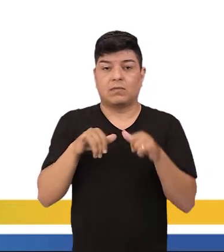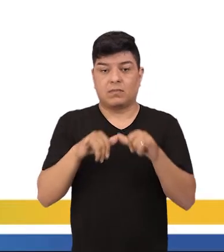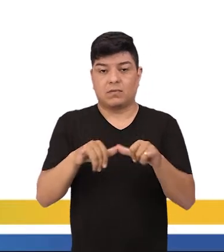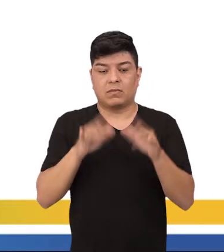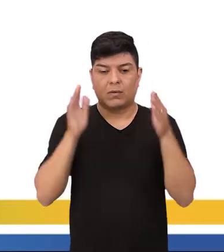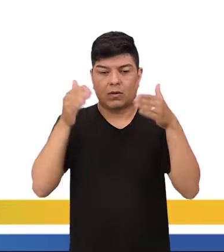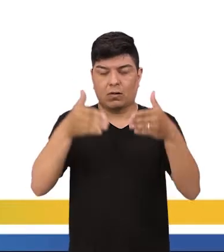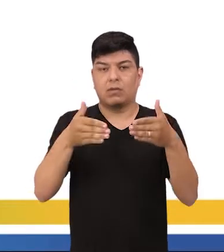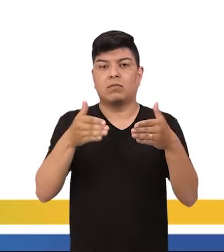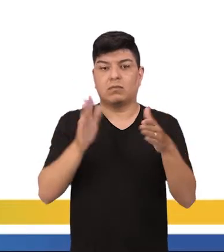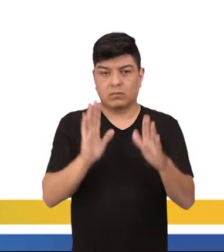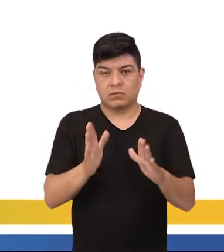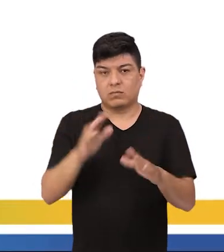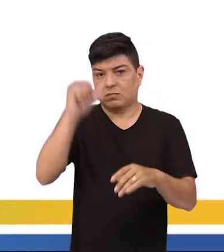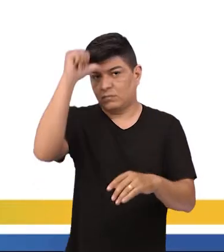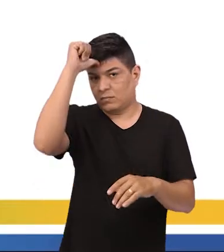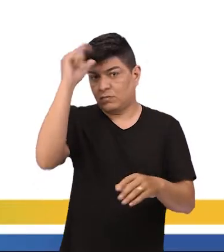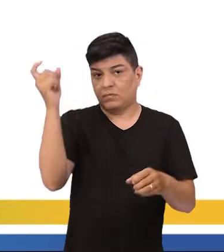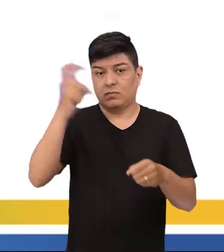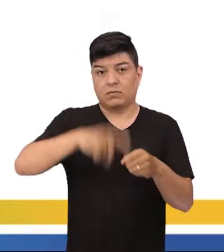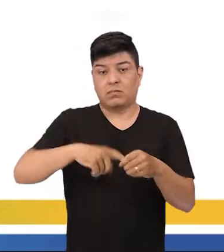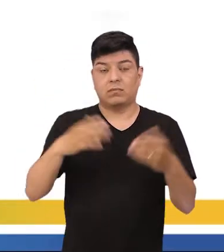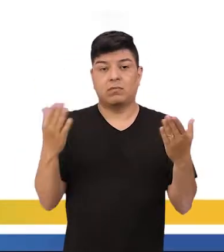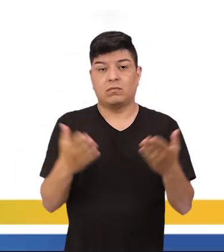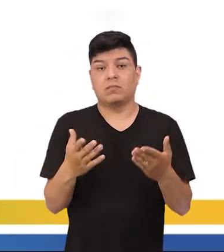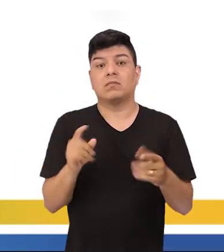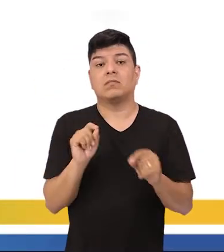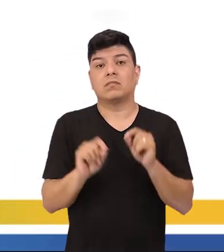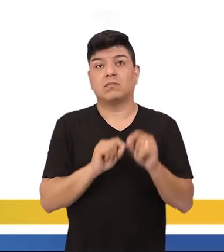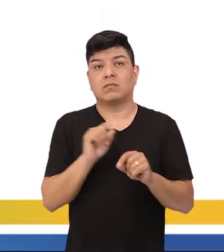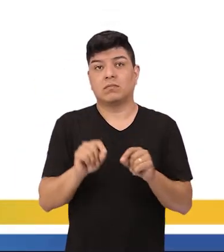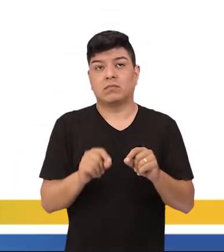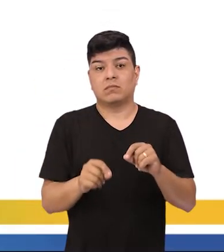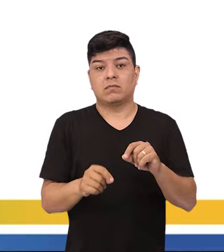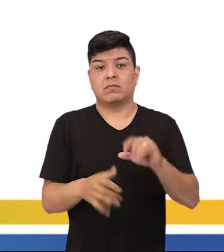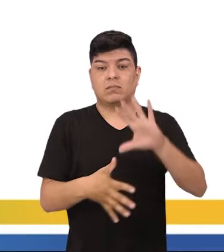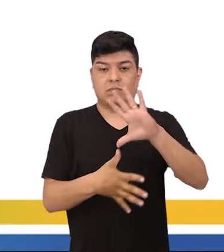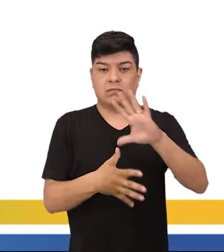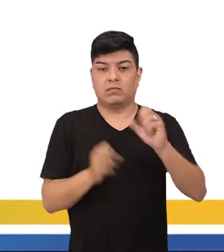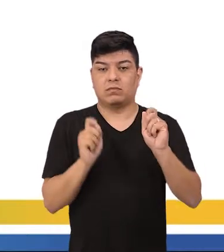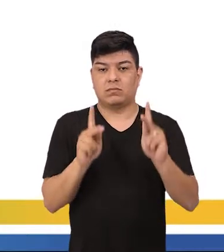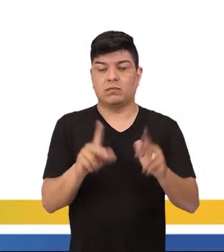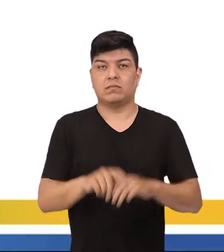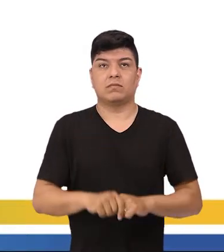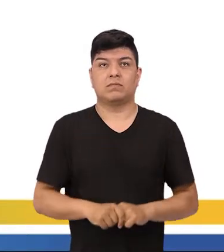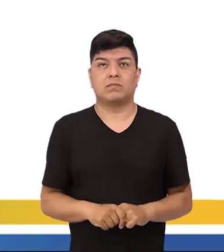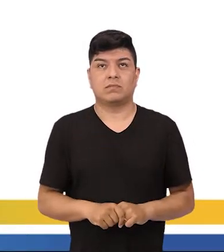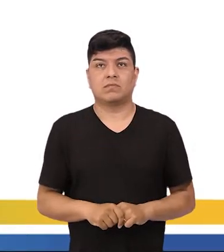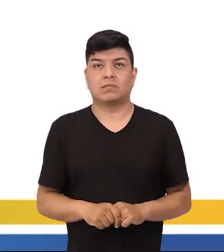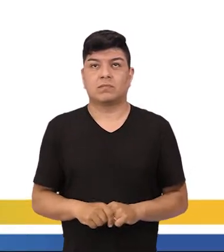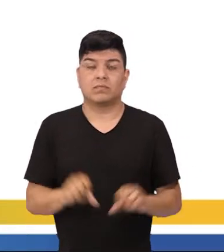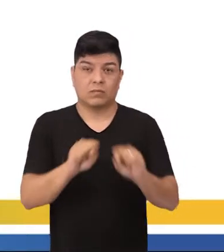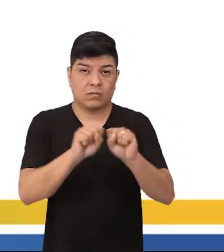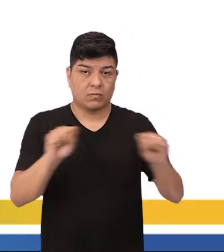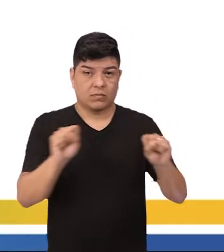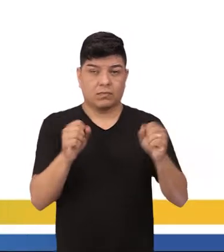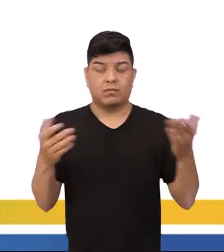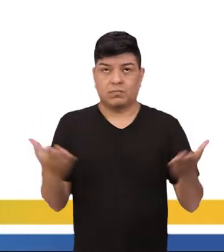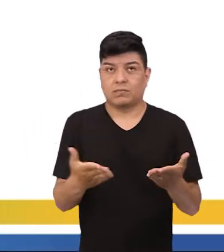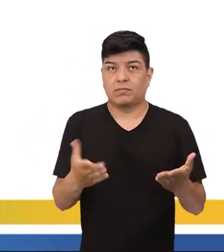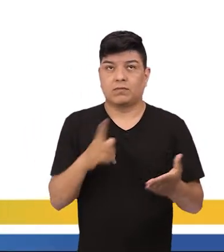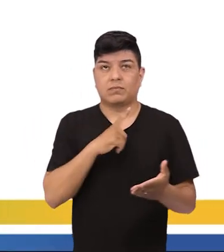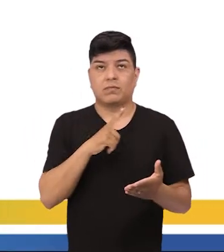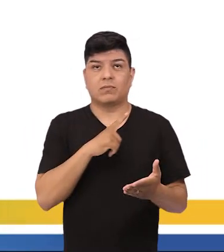ser focado na Índia e volta agora, então, para o continente americano, tá bom, pessoal? E aí, esse sistema, né?